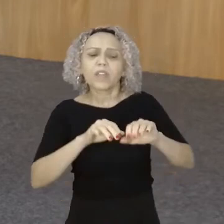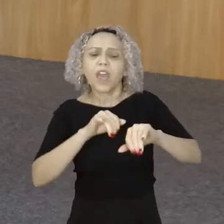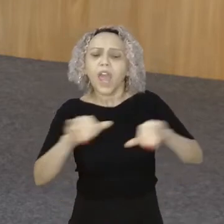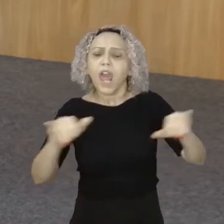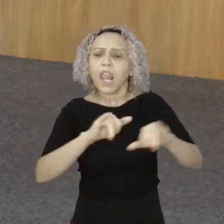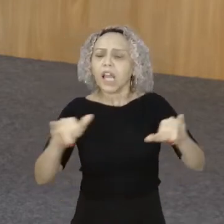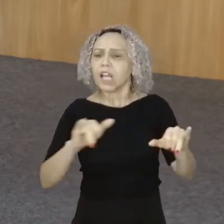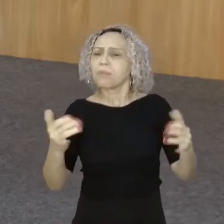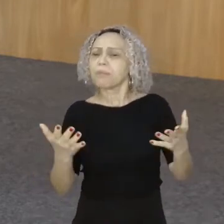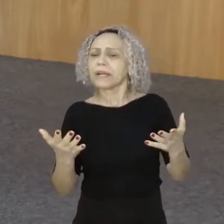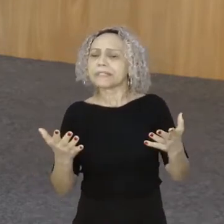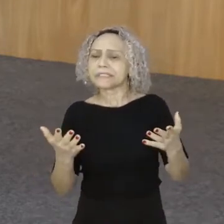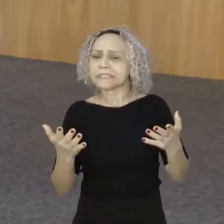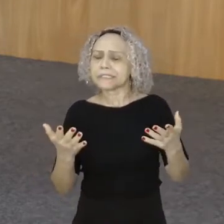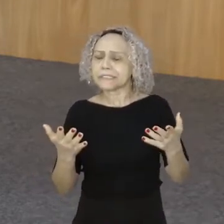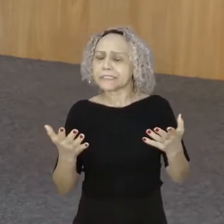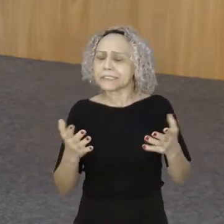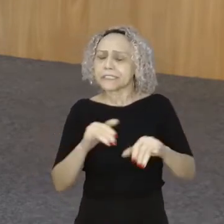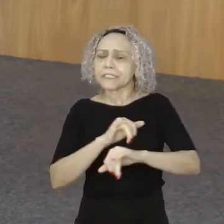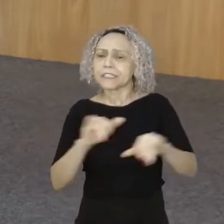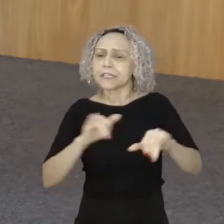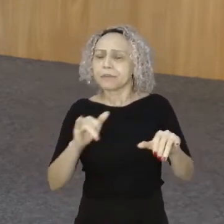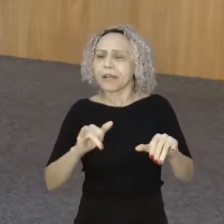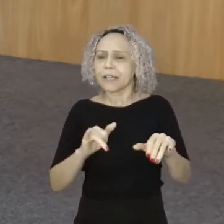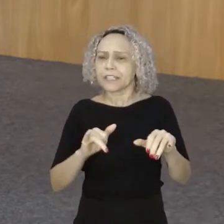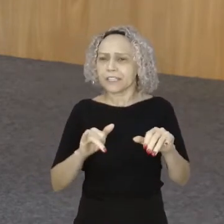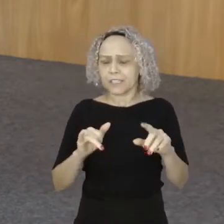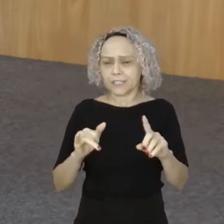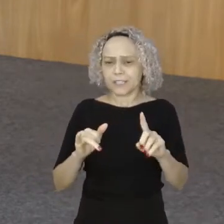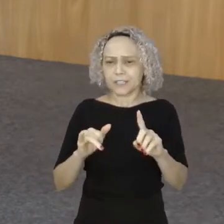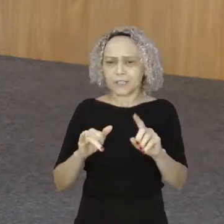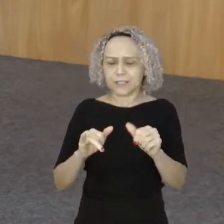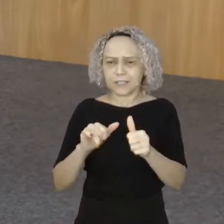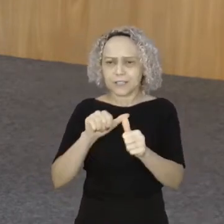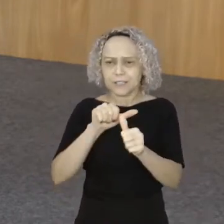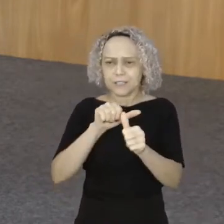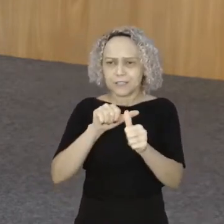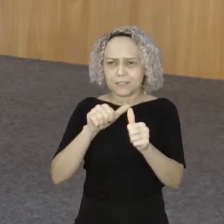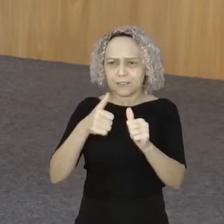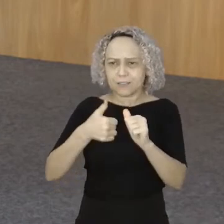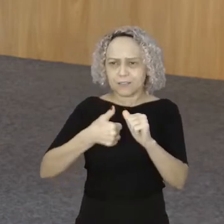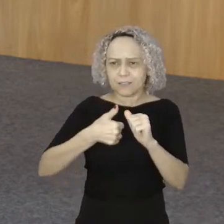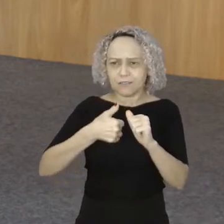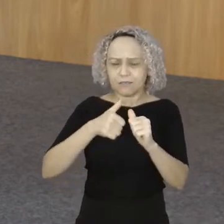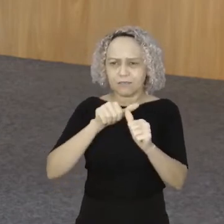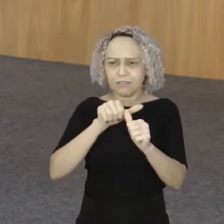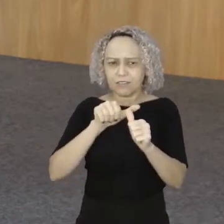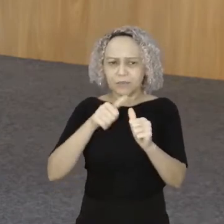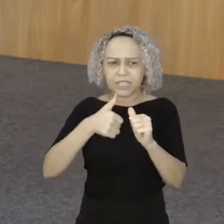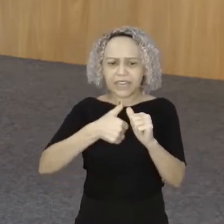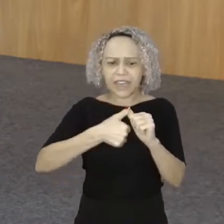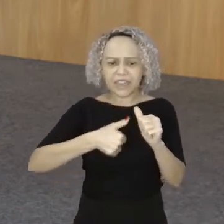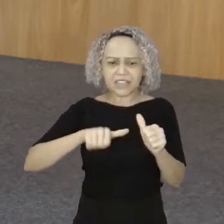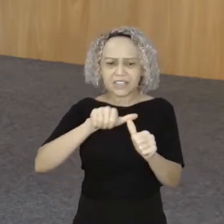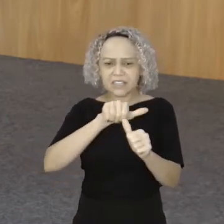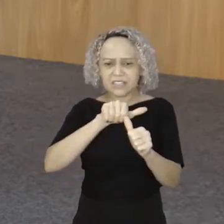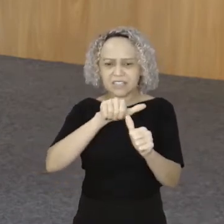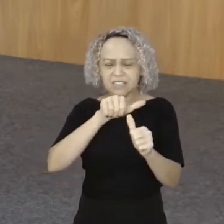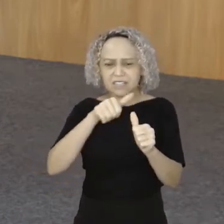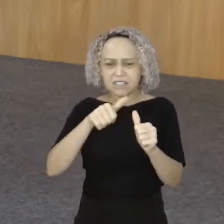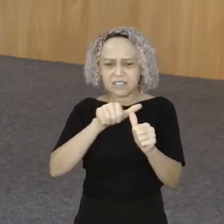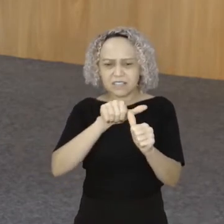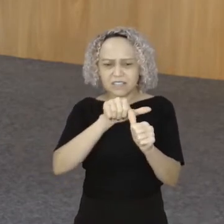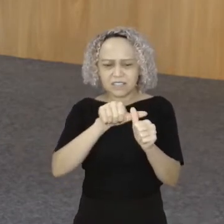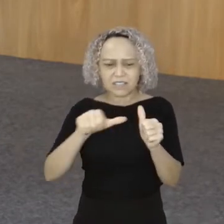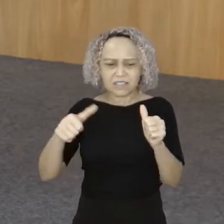aí essas ações e como essa campanha, de fato, isoladamente, pode ajudar a reduzir as desigualdades e